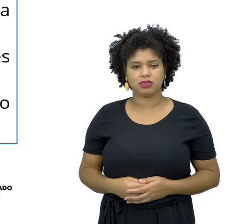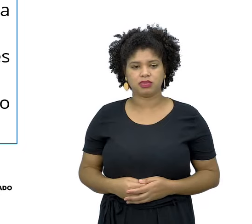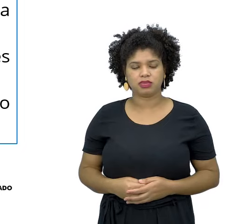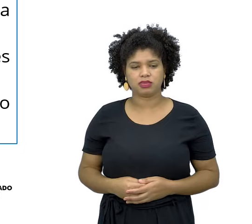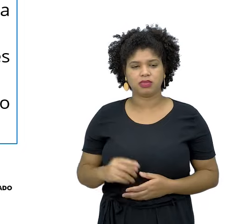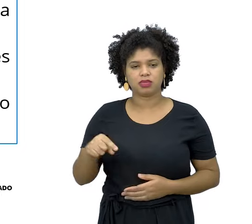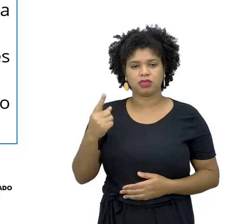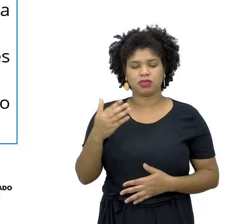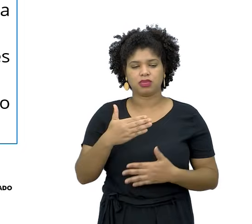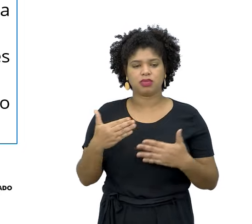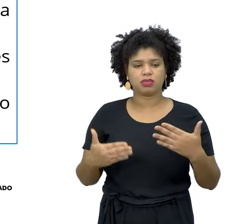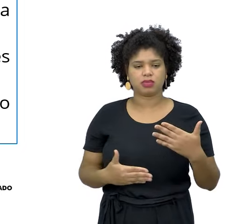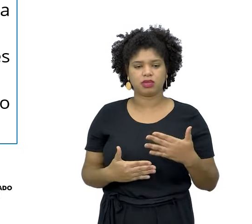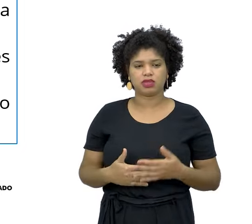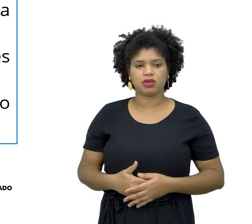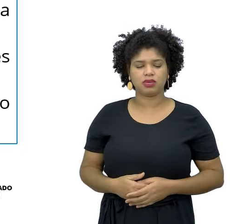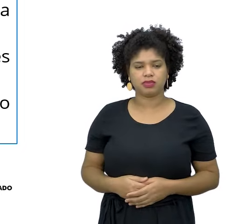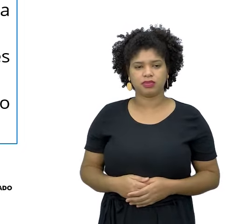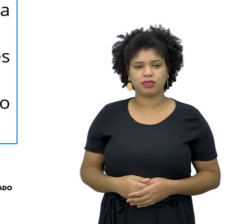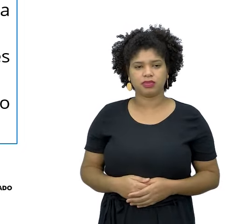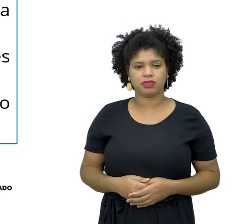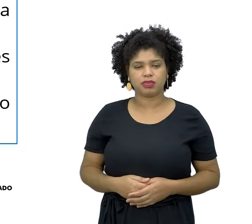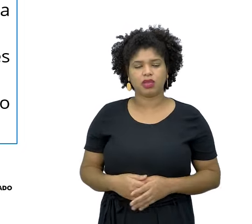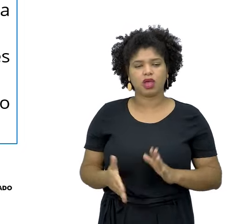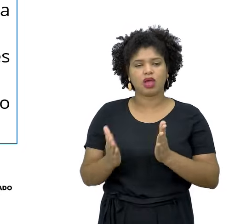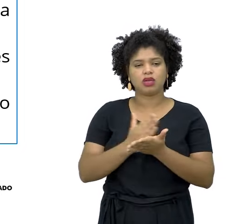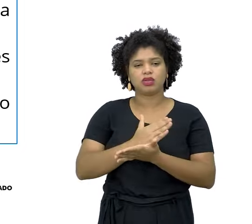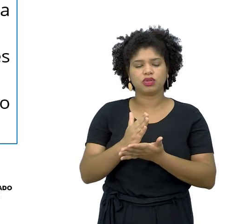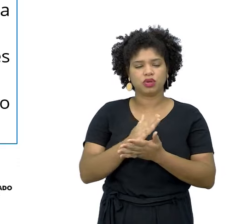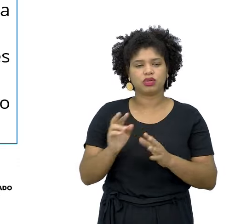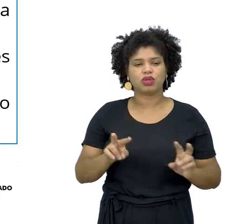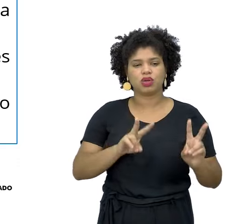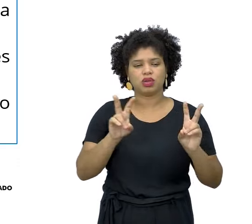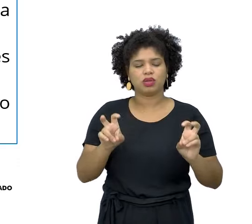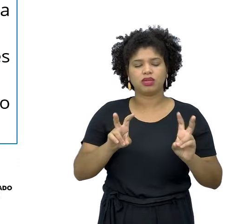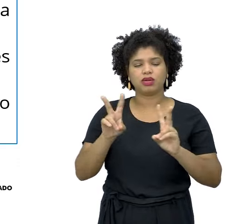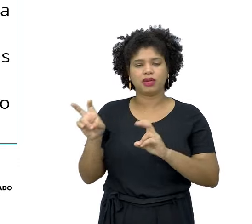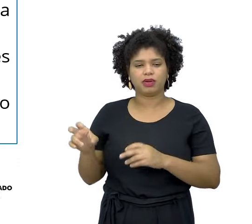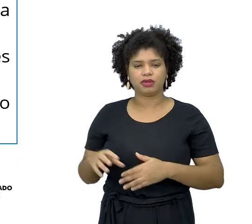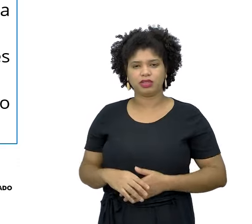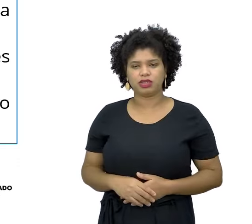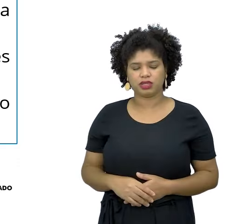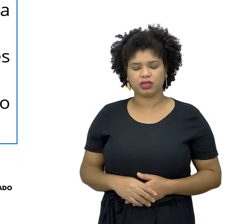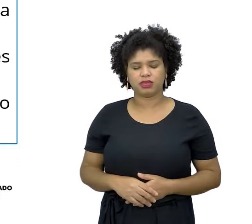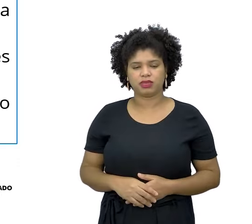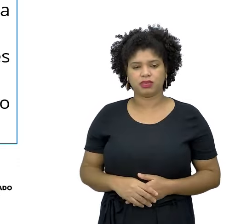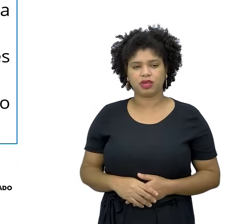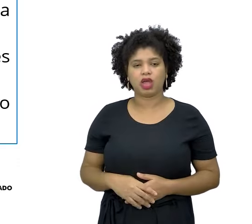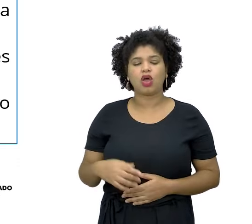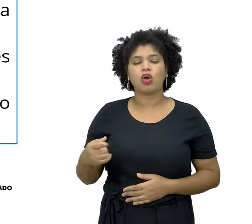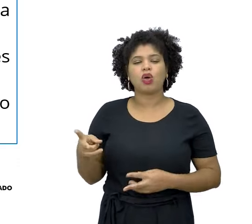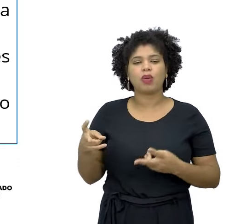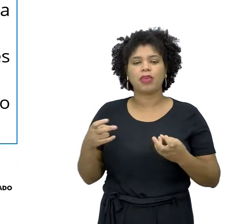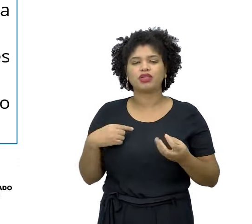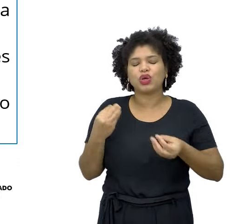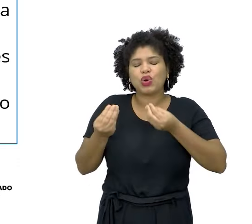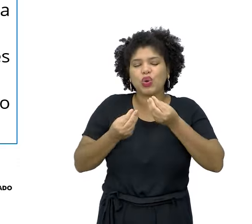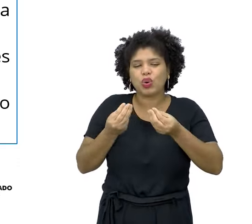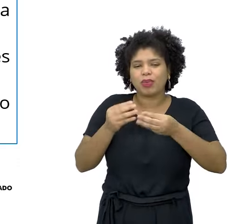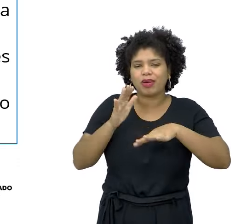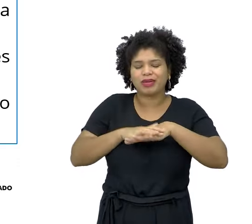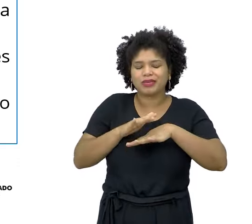E aqui tem algumas questões norteadoras para a definição desses indicadores. Foram reservados